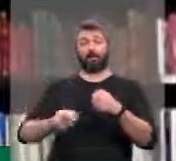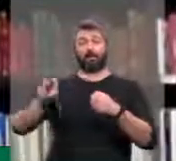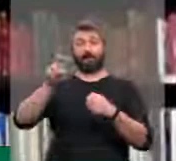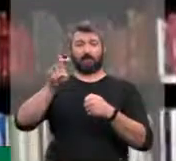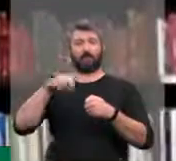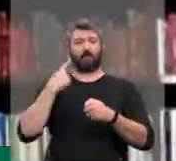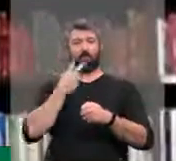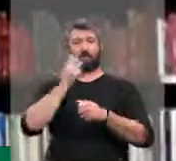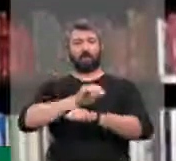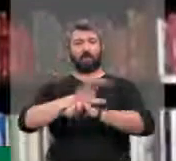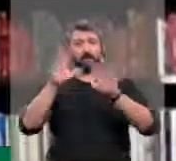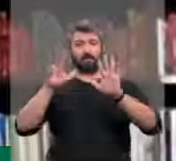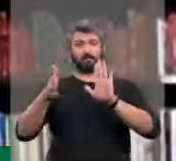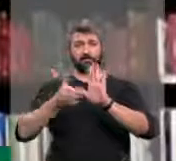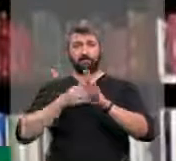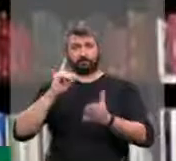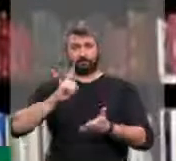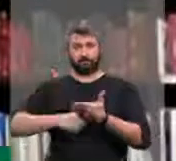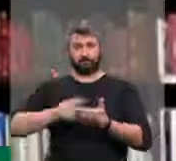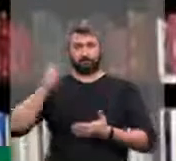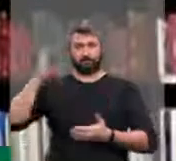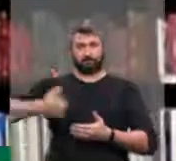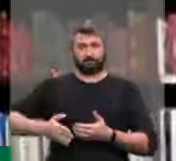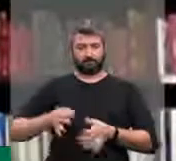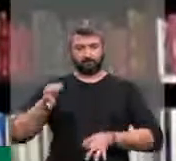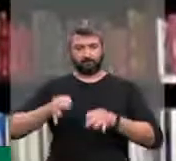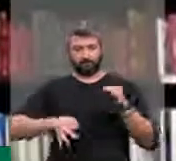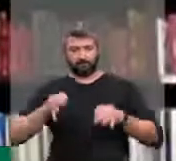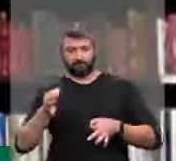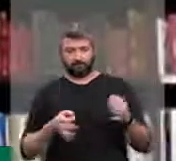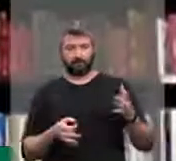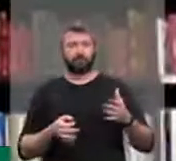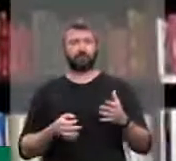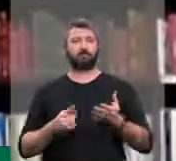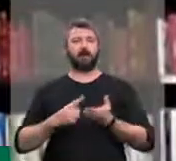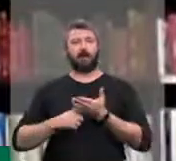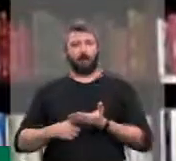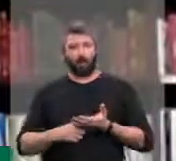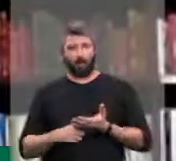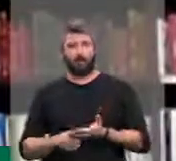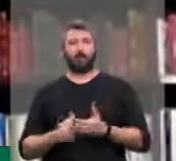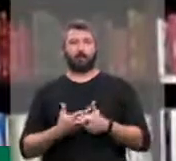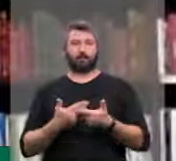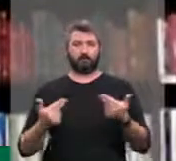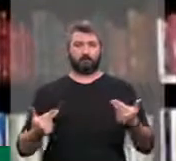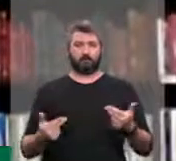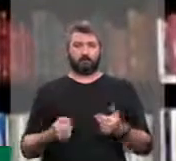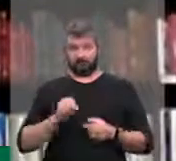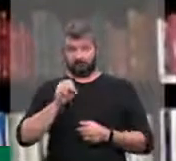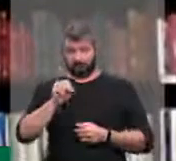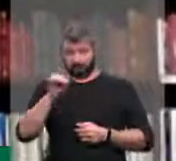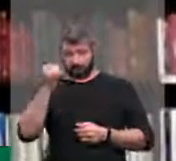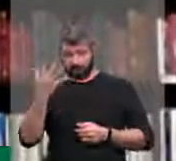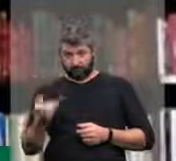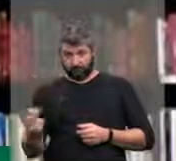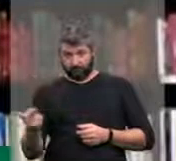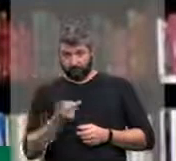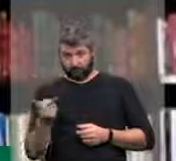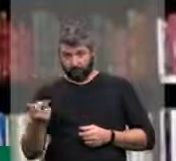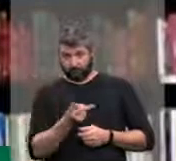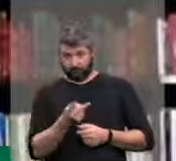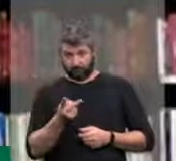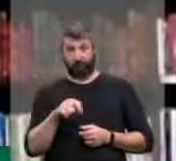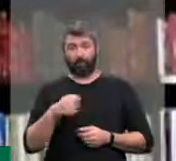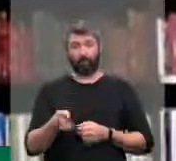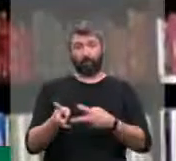deixando claro que a proposta de acordo direto perante o juízo auxiliar de conciliação de precatórios, se aceita pelas partes em litígio,